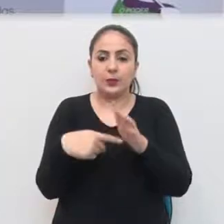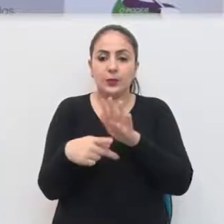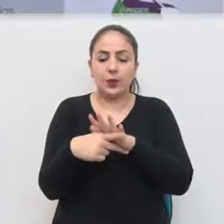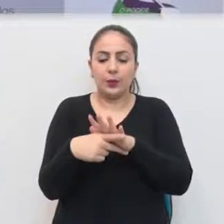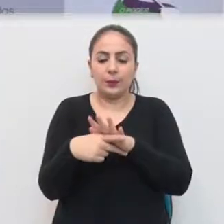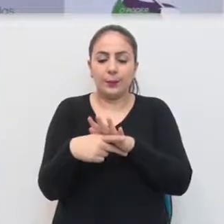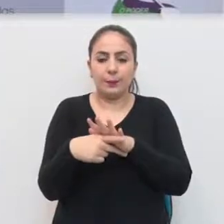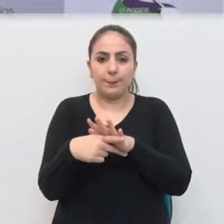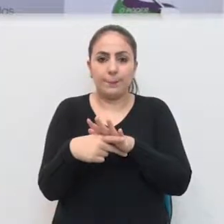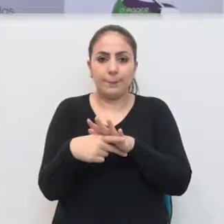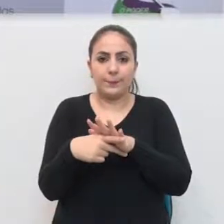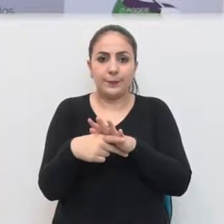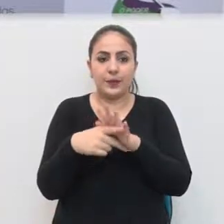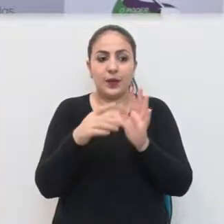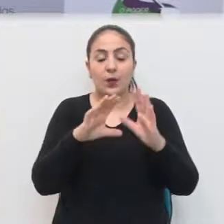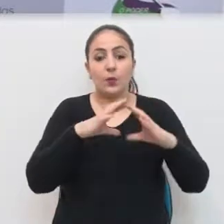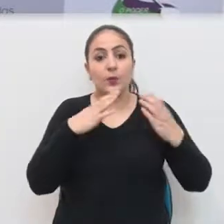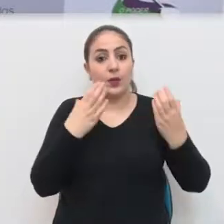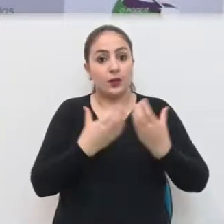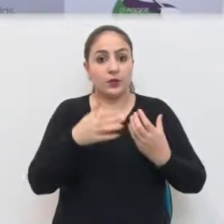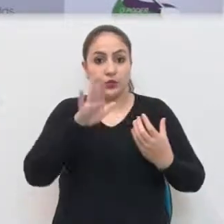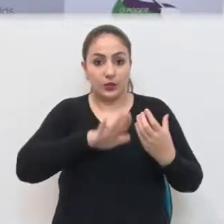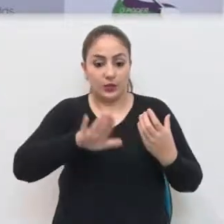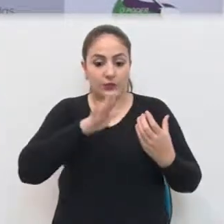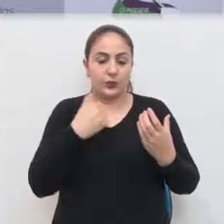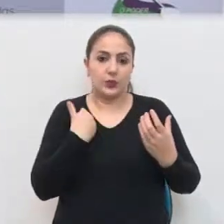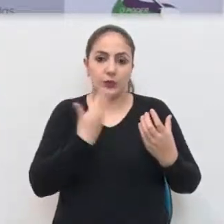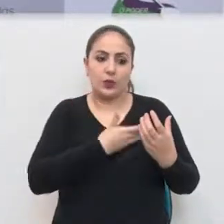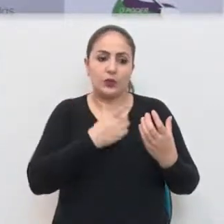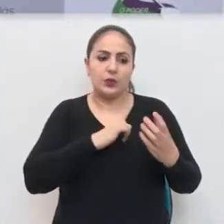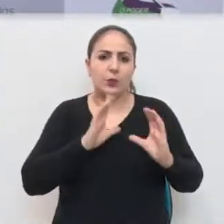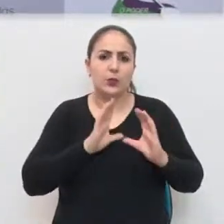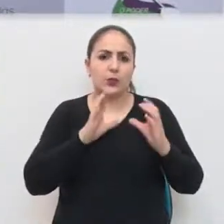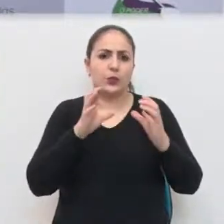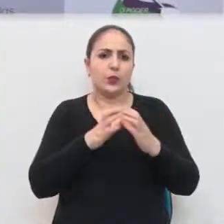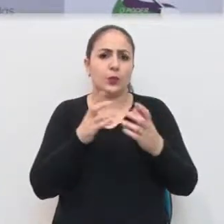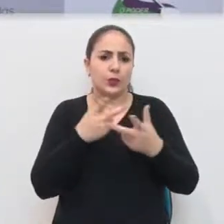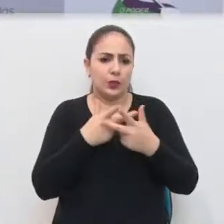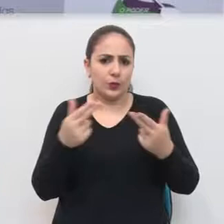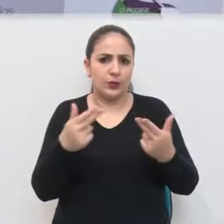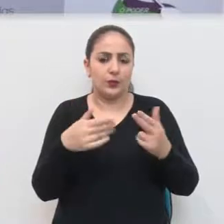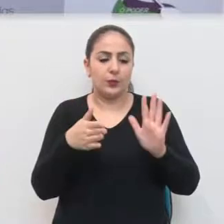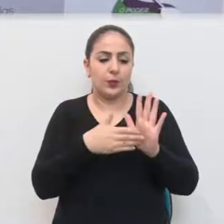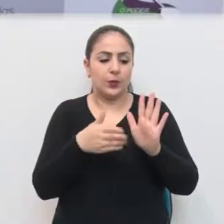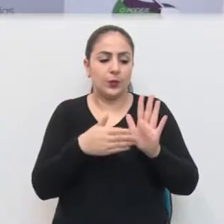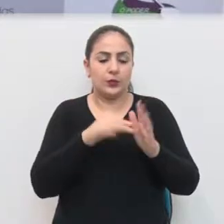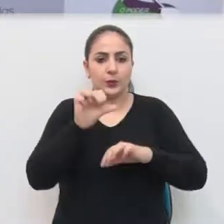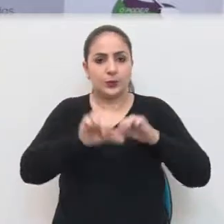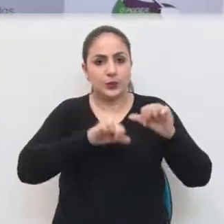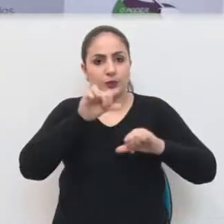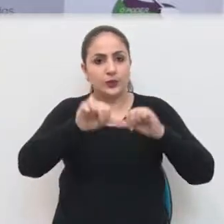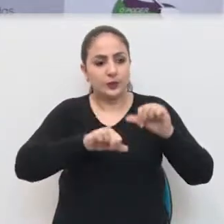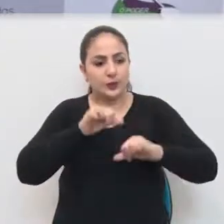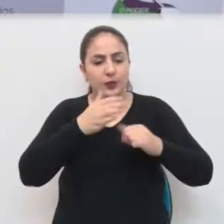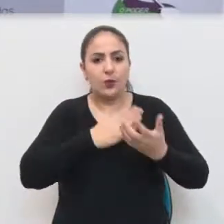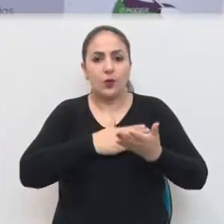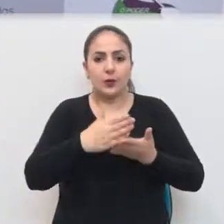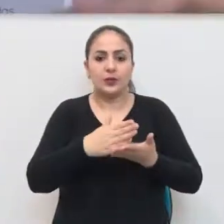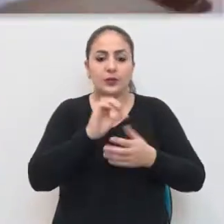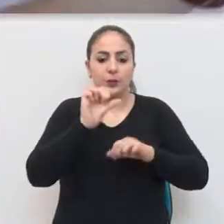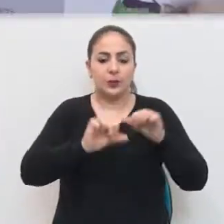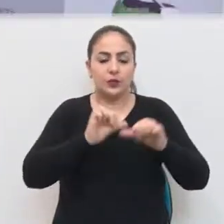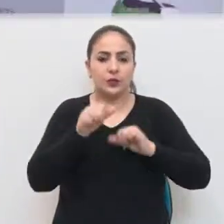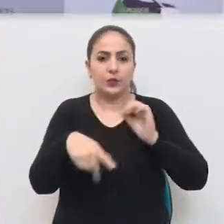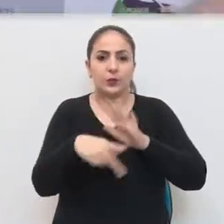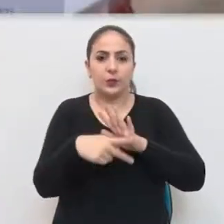fiscalização da comunidade. Então nós temos ali um conjunto de situações que estão sendo propostas alterações, que vão